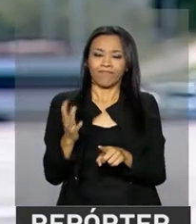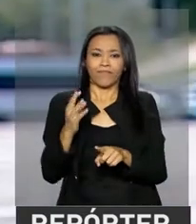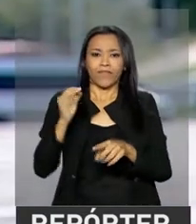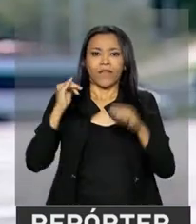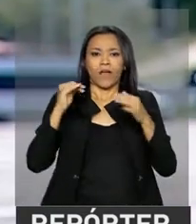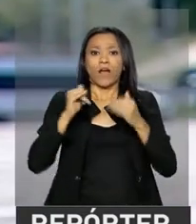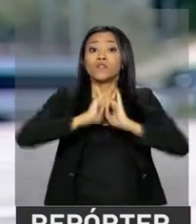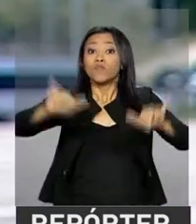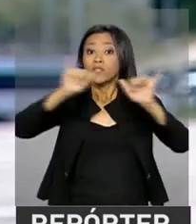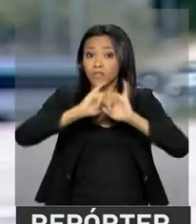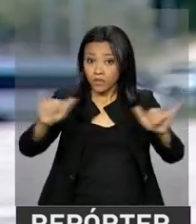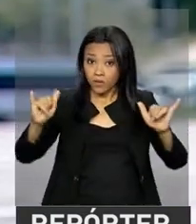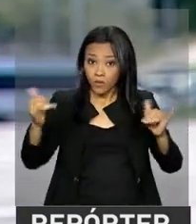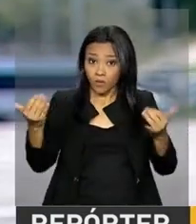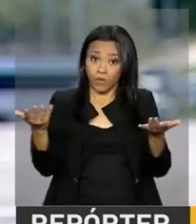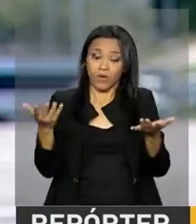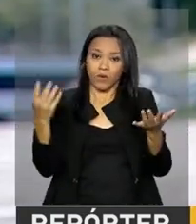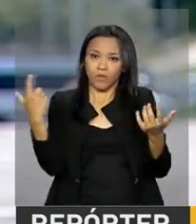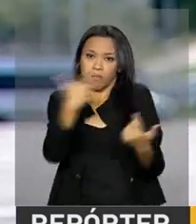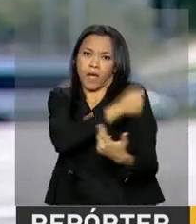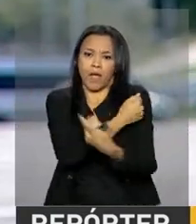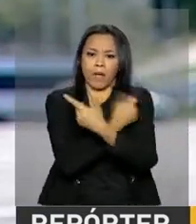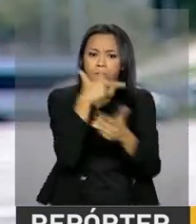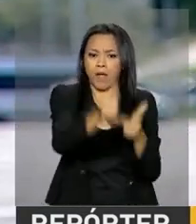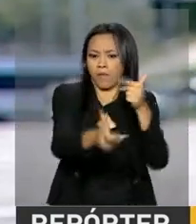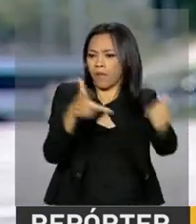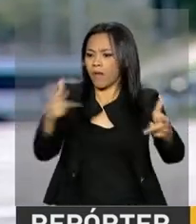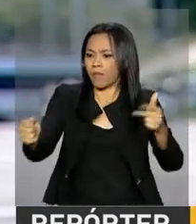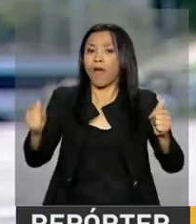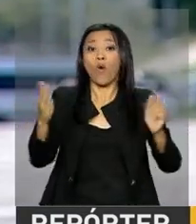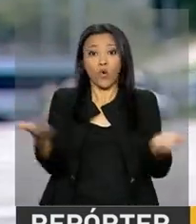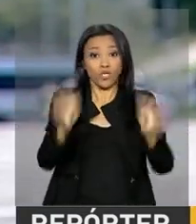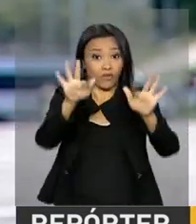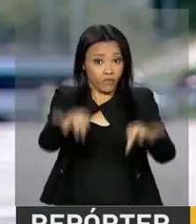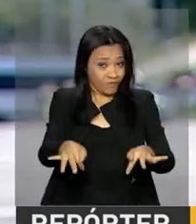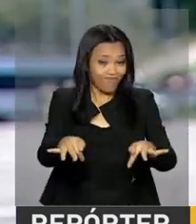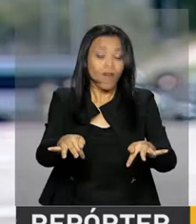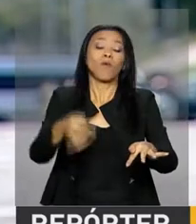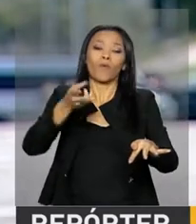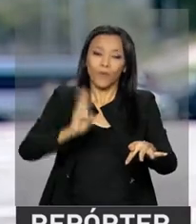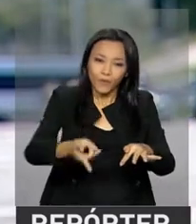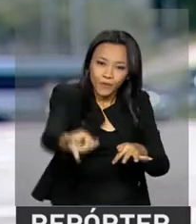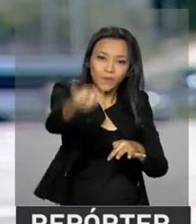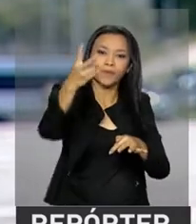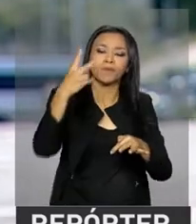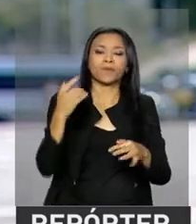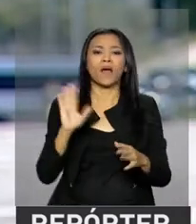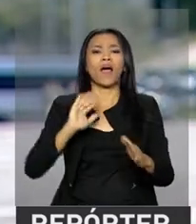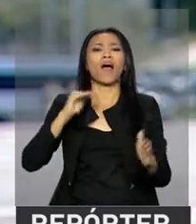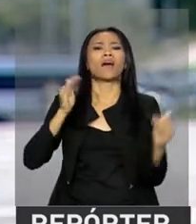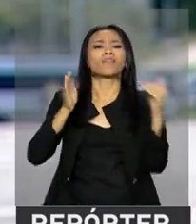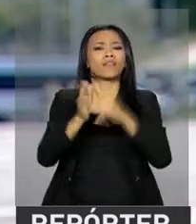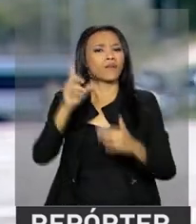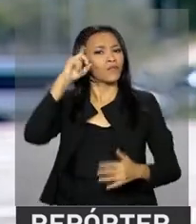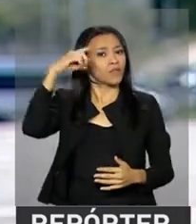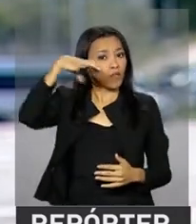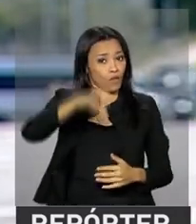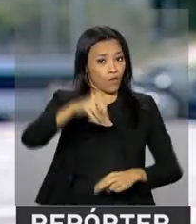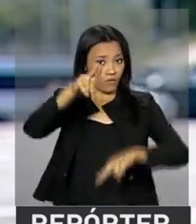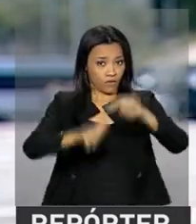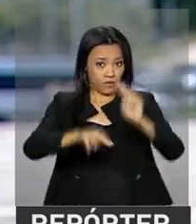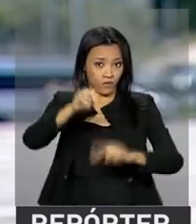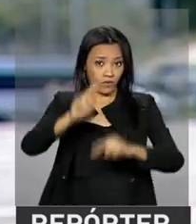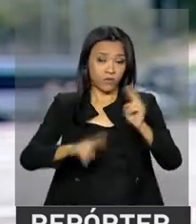que terminaria hoje vai continuar a vacina vai continuar disponível até o dia 9 de junho